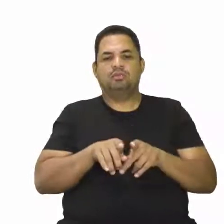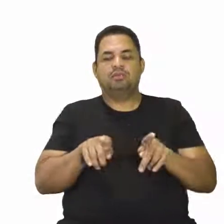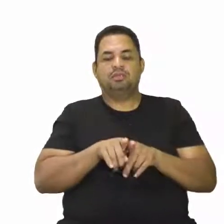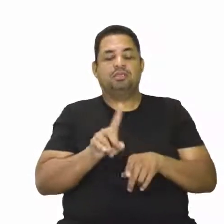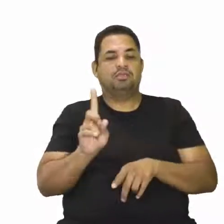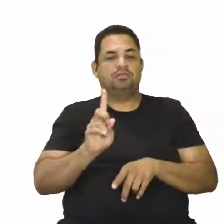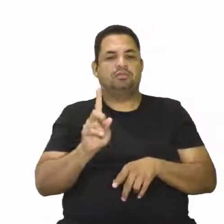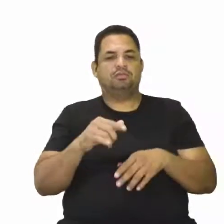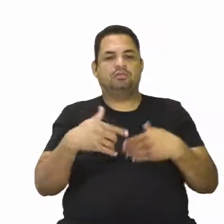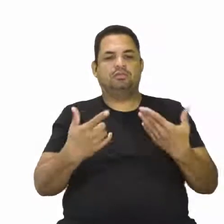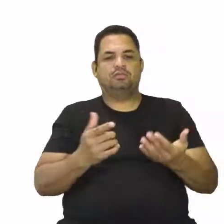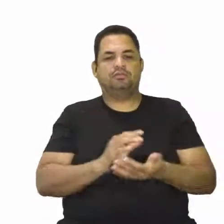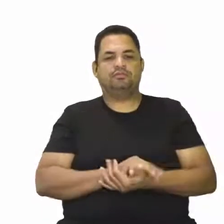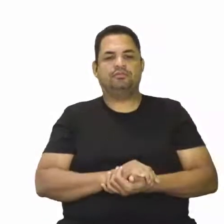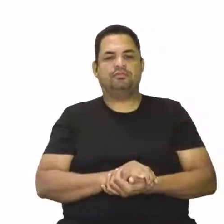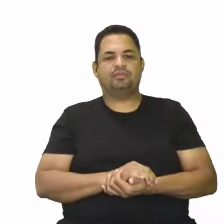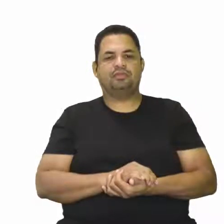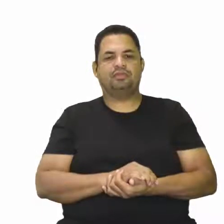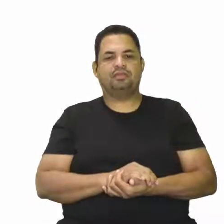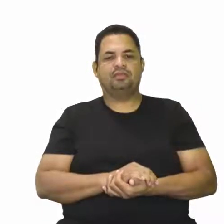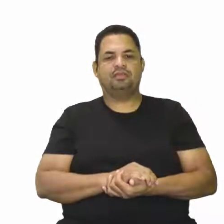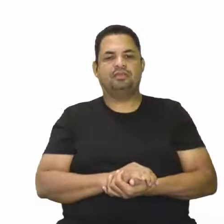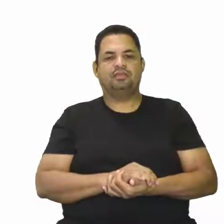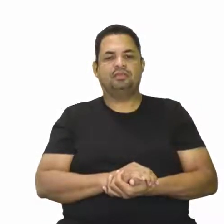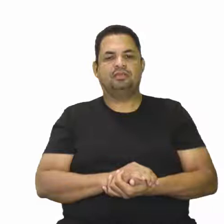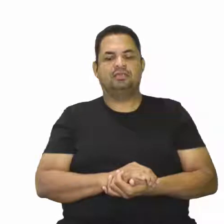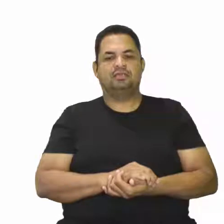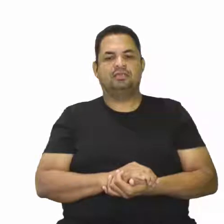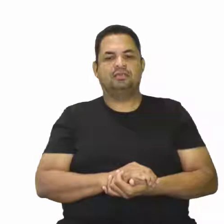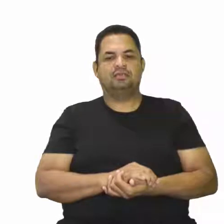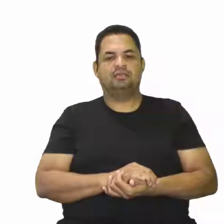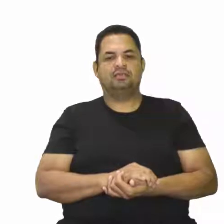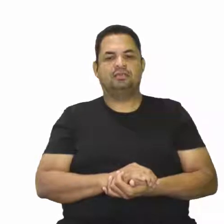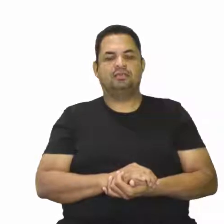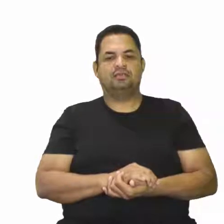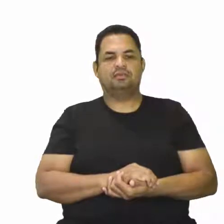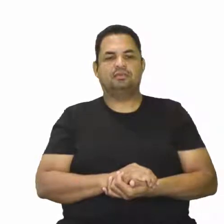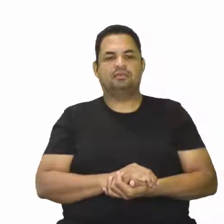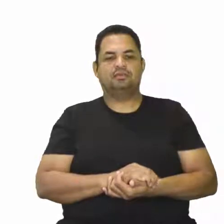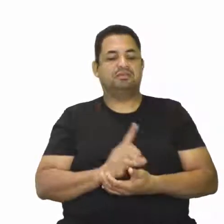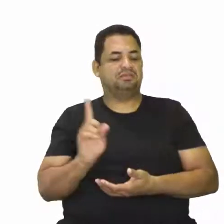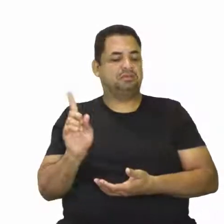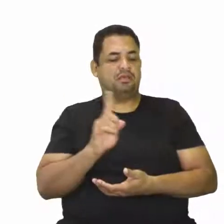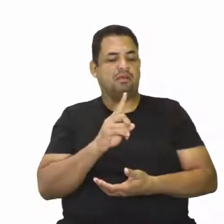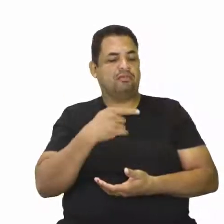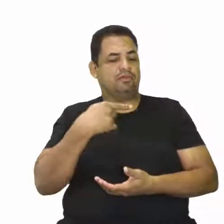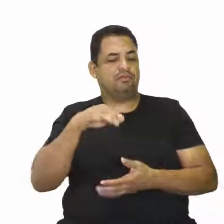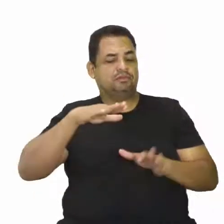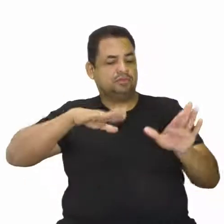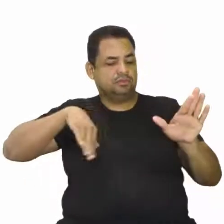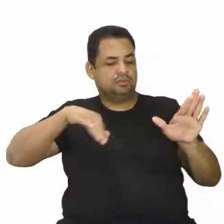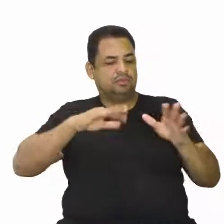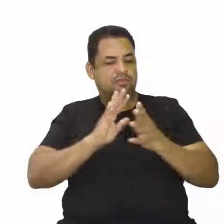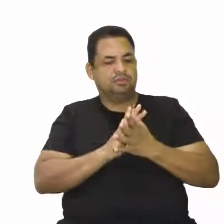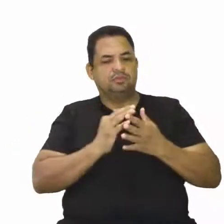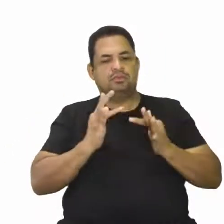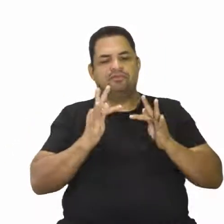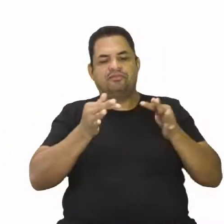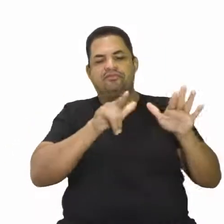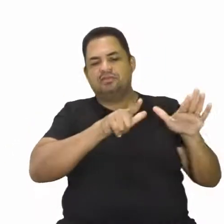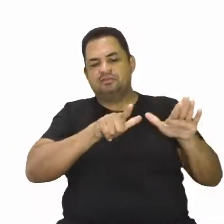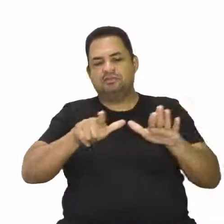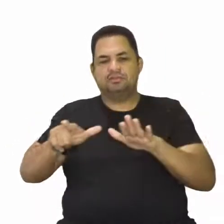não. Não vamos à la playa em fim de semana. Não vamos à praia no fim